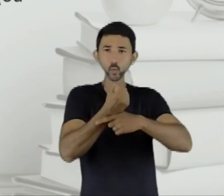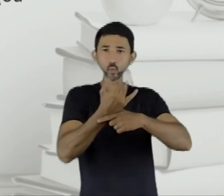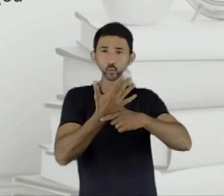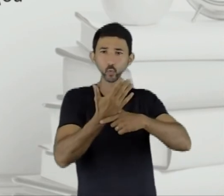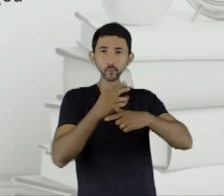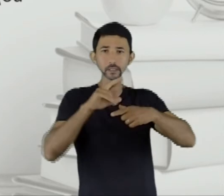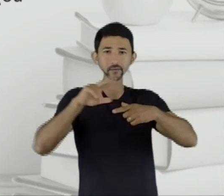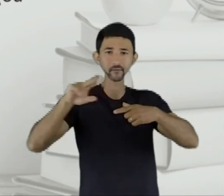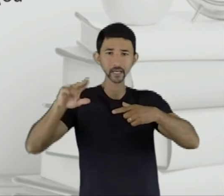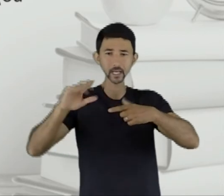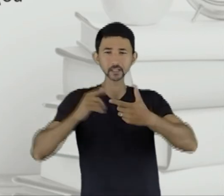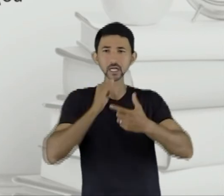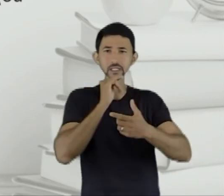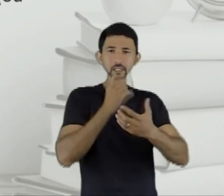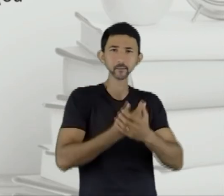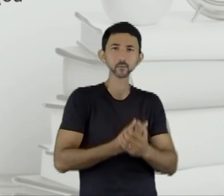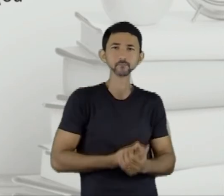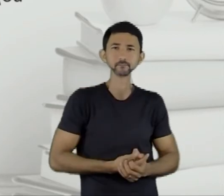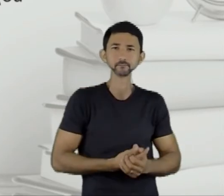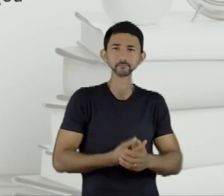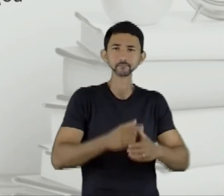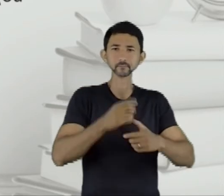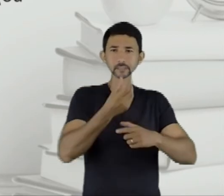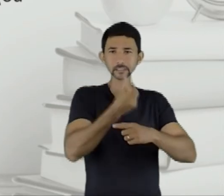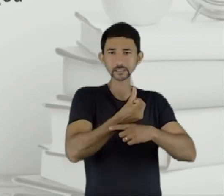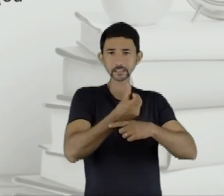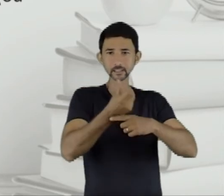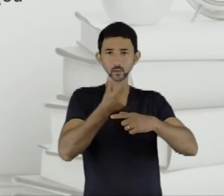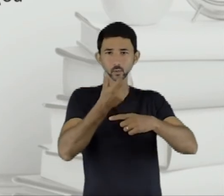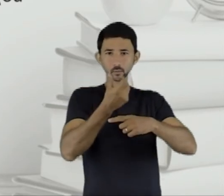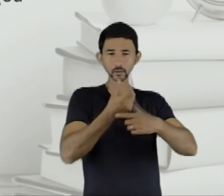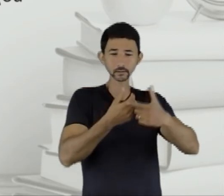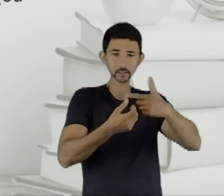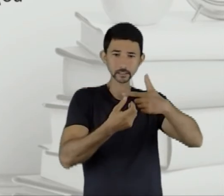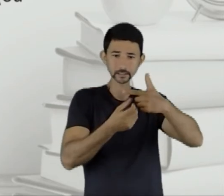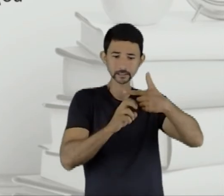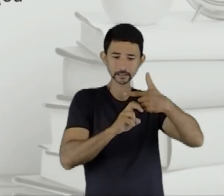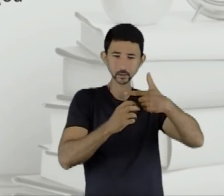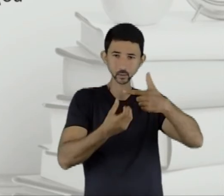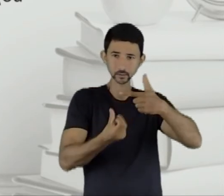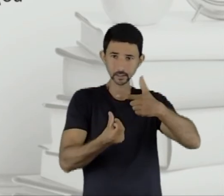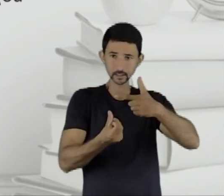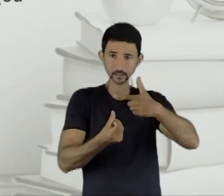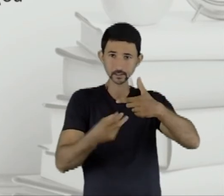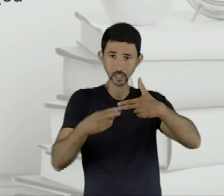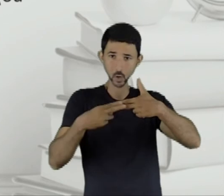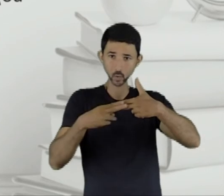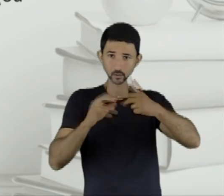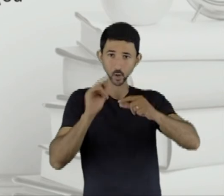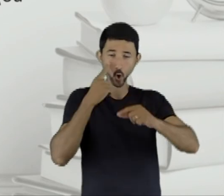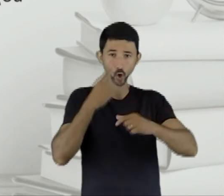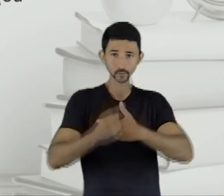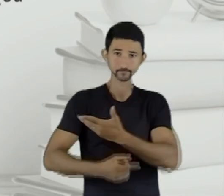números consecutivos, como é o caso aqui, olha, 5 e 6, eu posso usar. Olha o que você vai fazer.